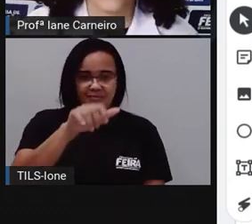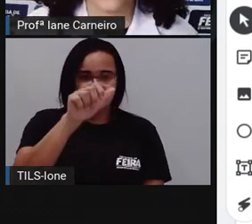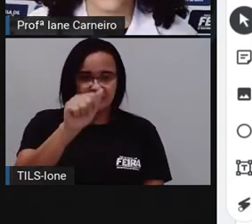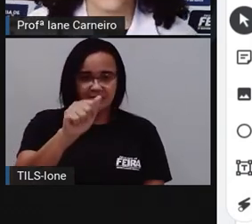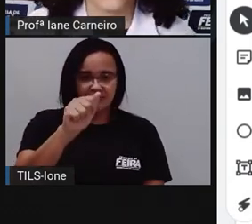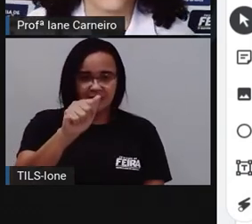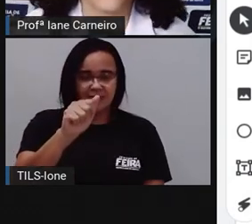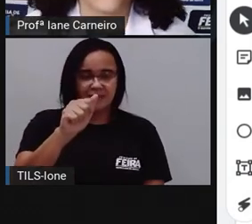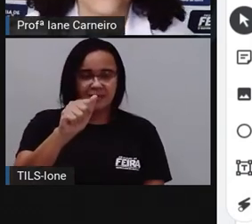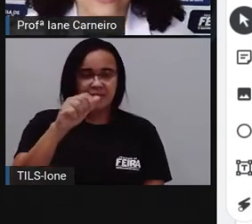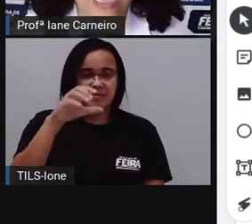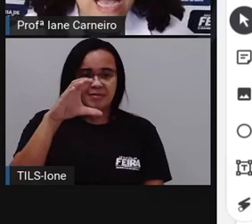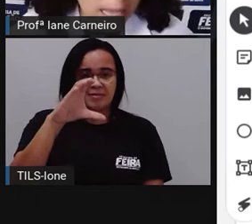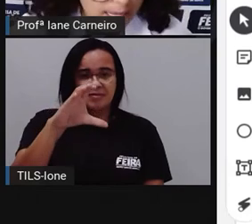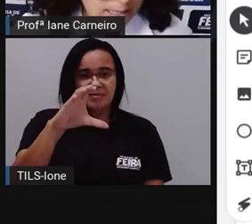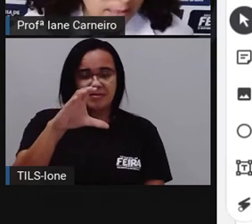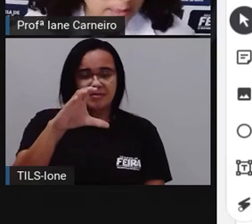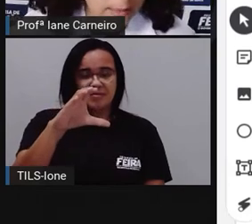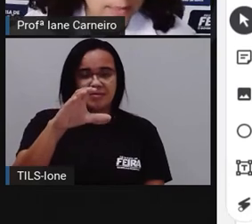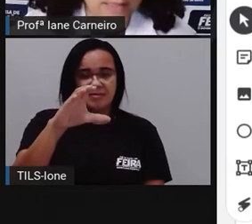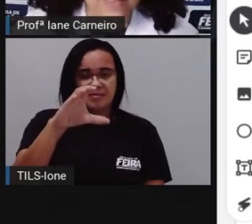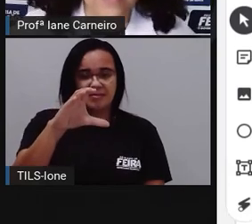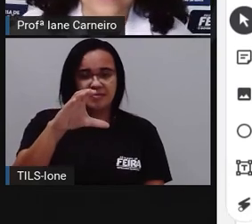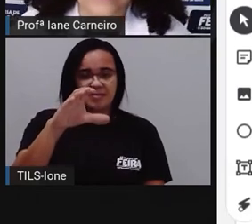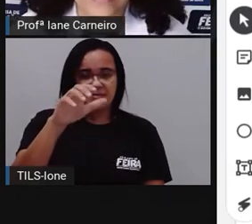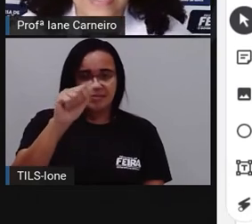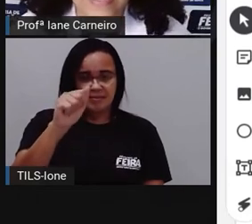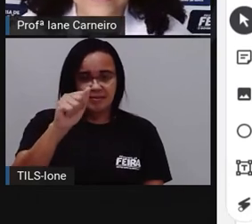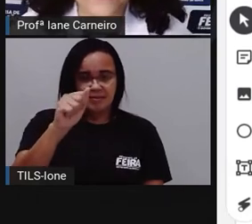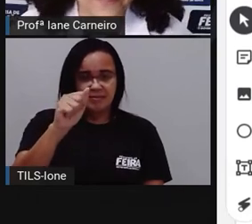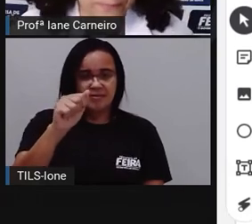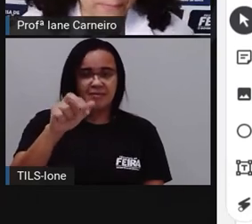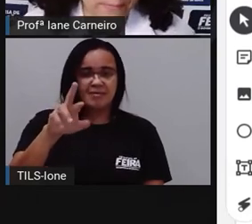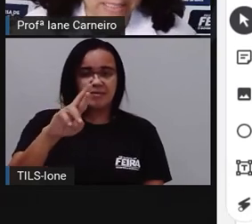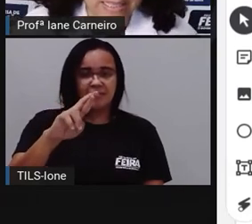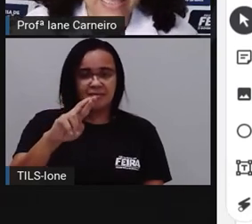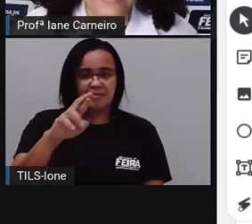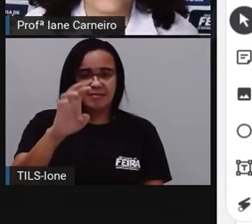Já, ó. Já. Ca.